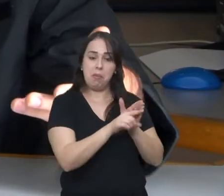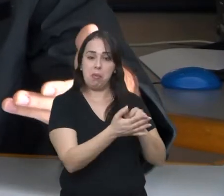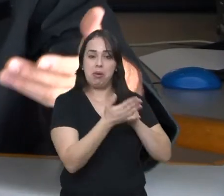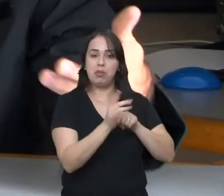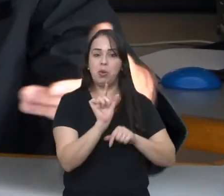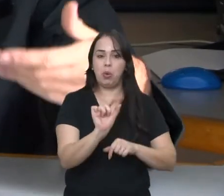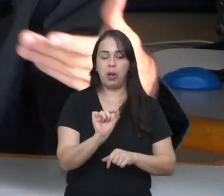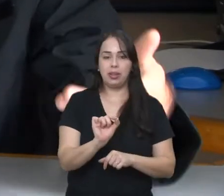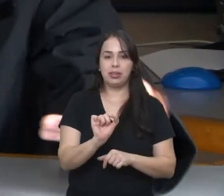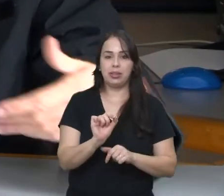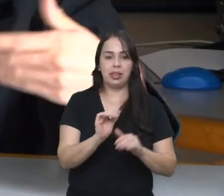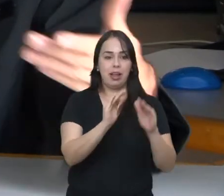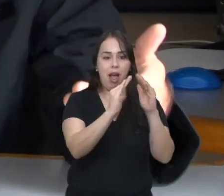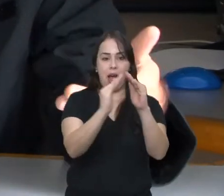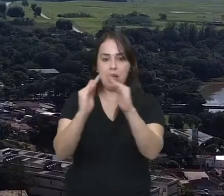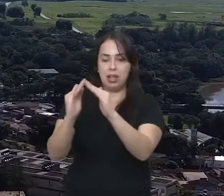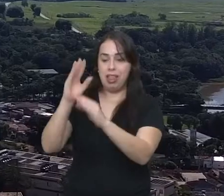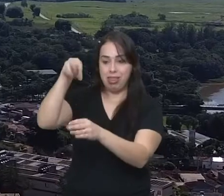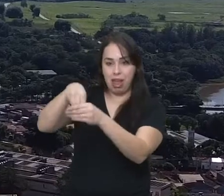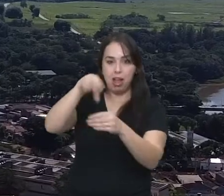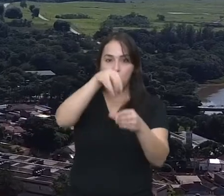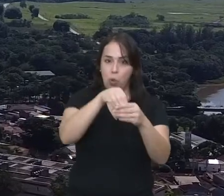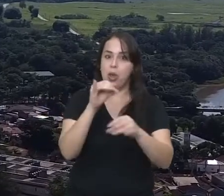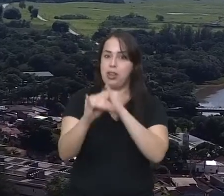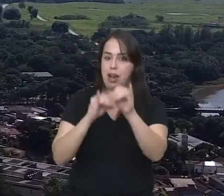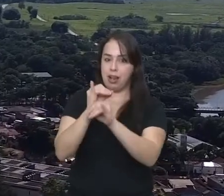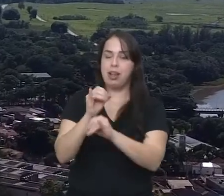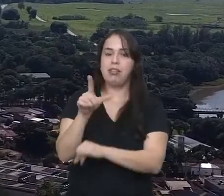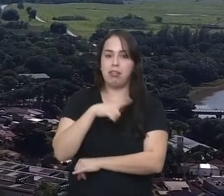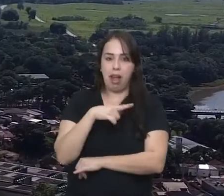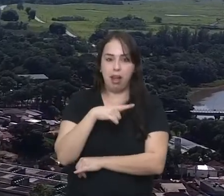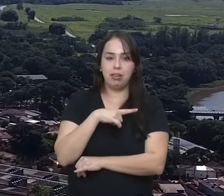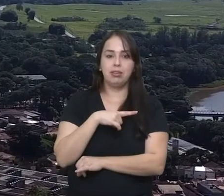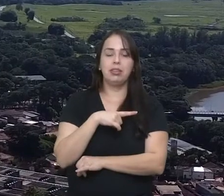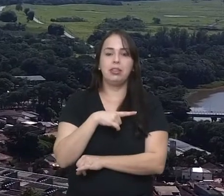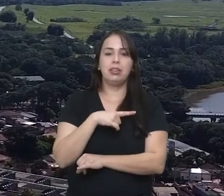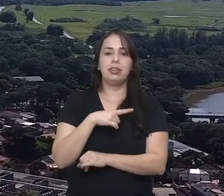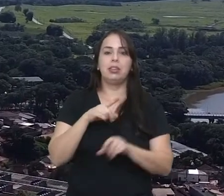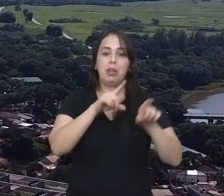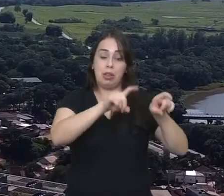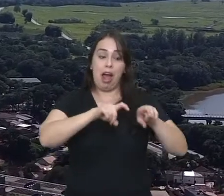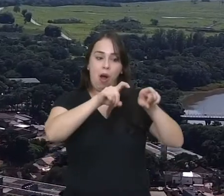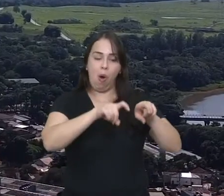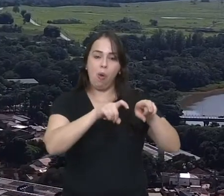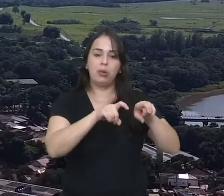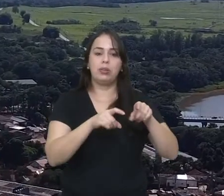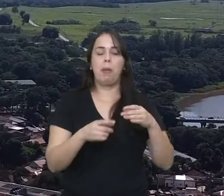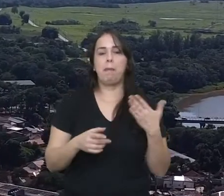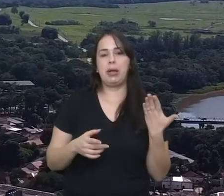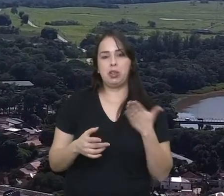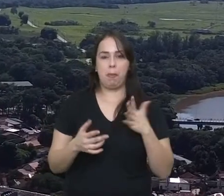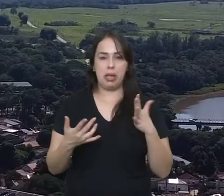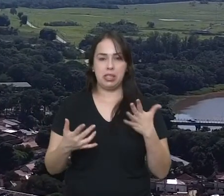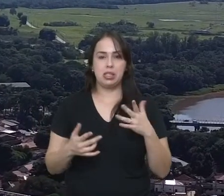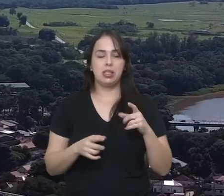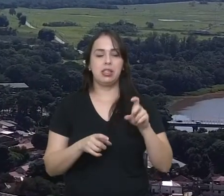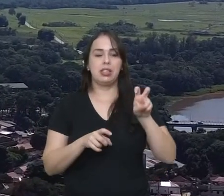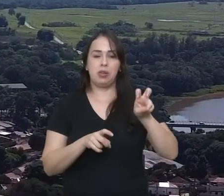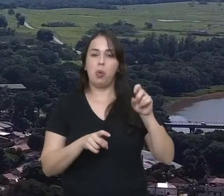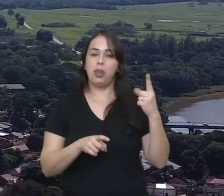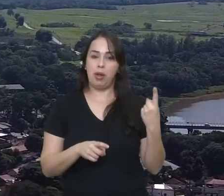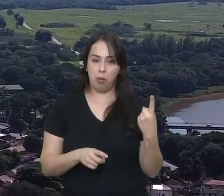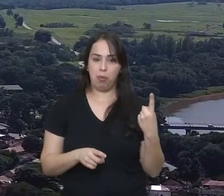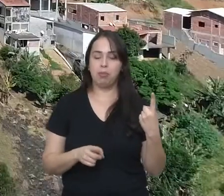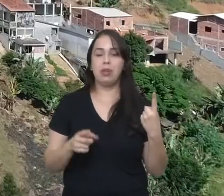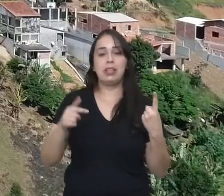a ser um meio de vida, de trabalho, de tudo. A pesquisa mostra ainda que o número de casas com acesso à internet na zona rural